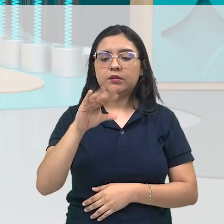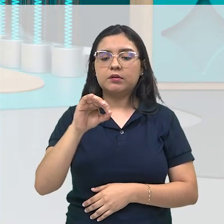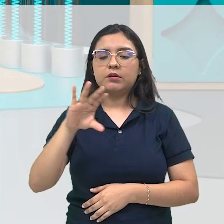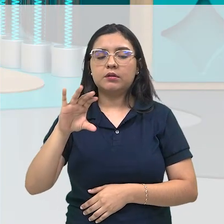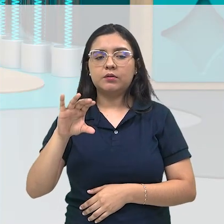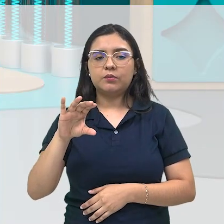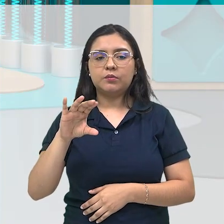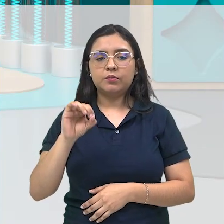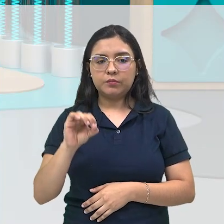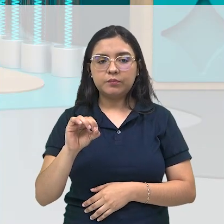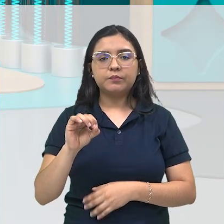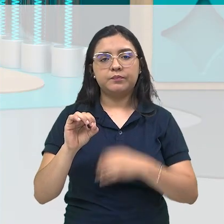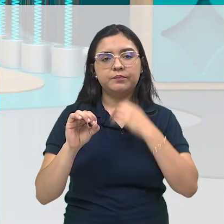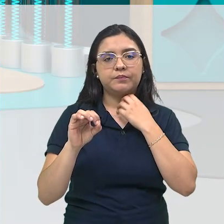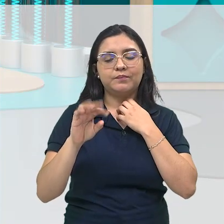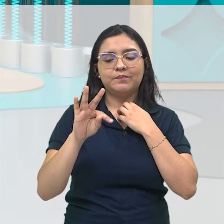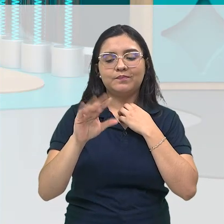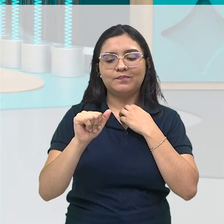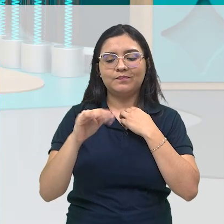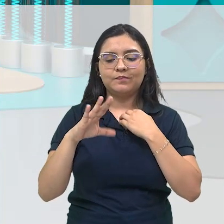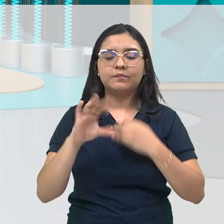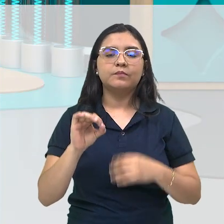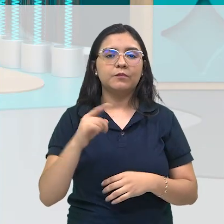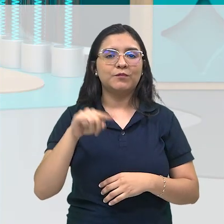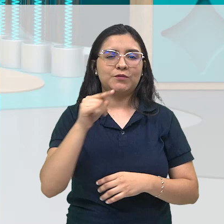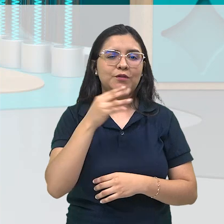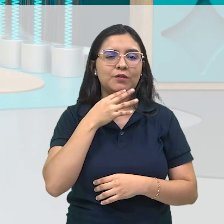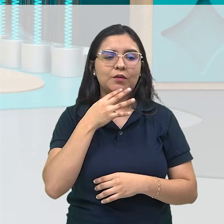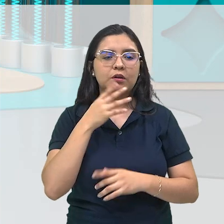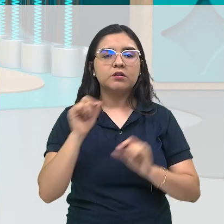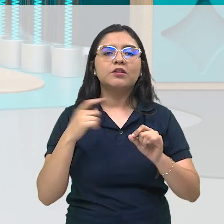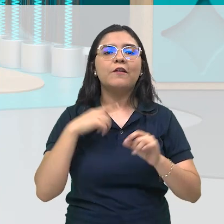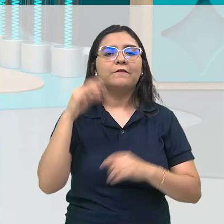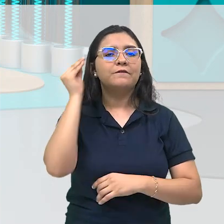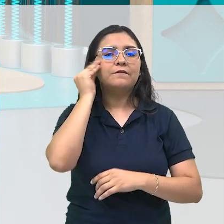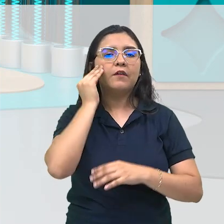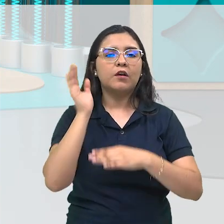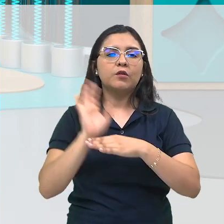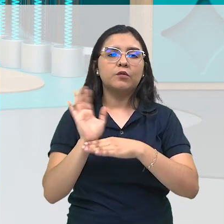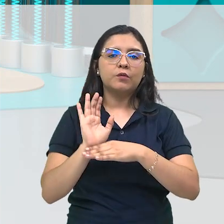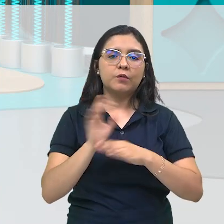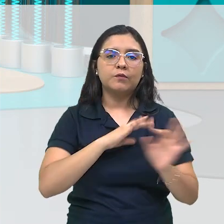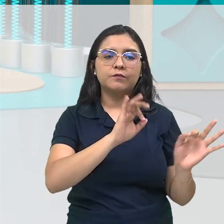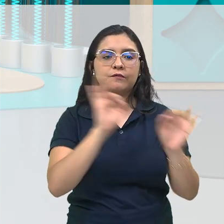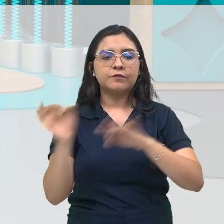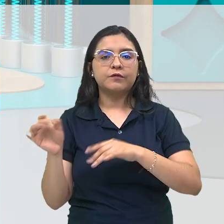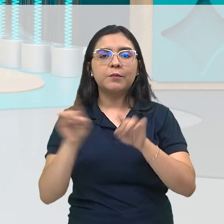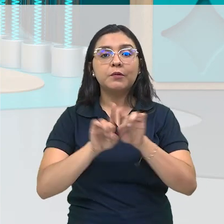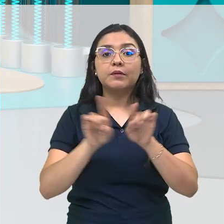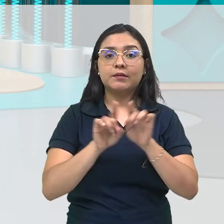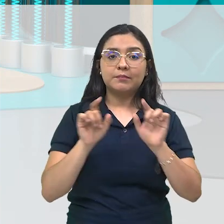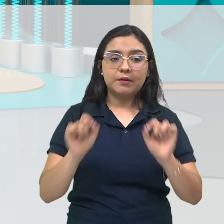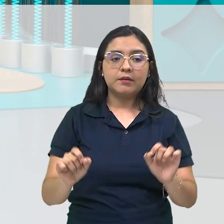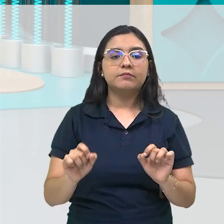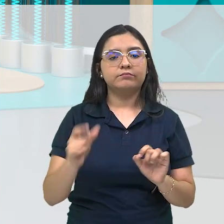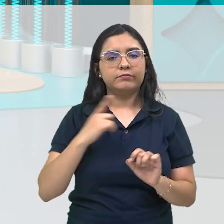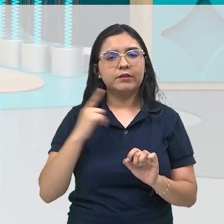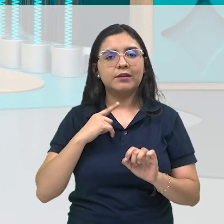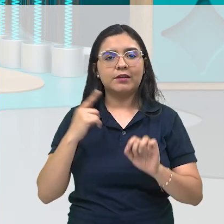do beisebol, né? Já devem ter visto isso muito em filmes, desenhos animados, não é mesmo?